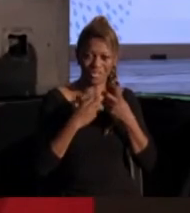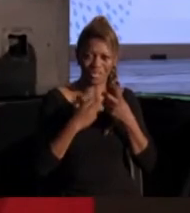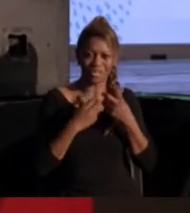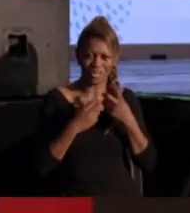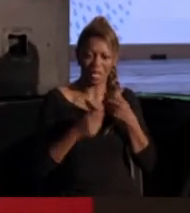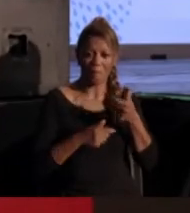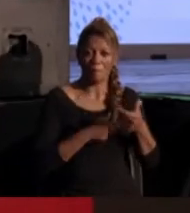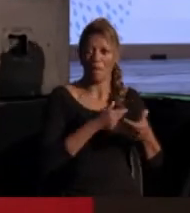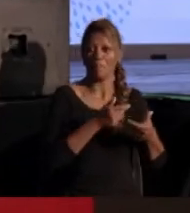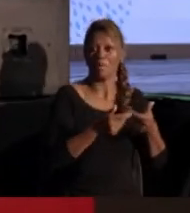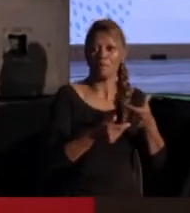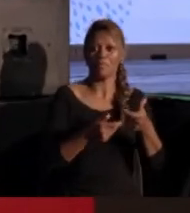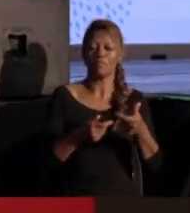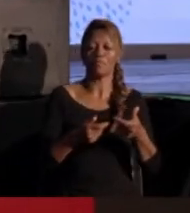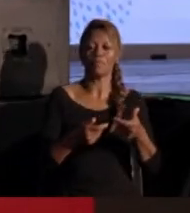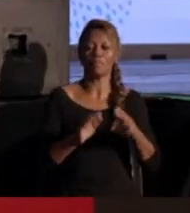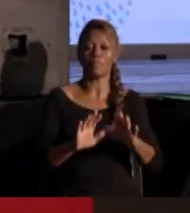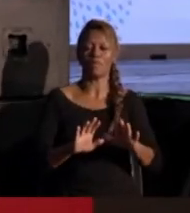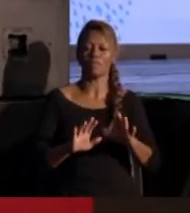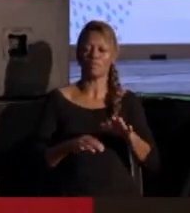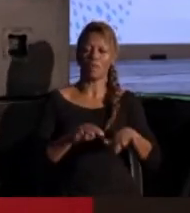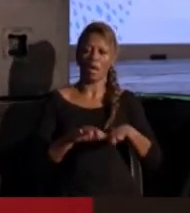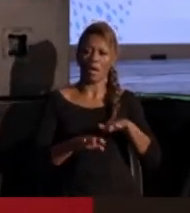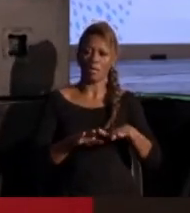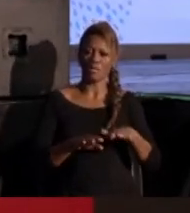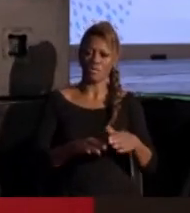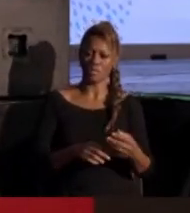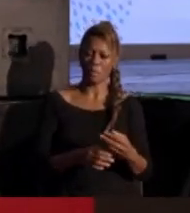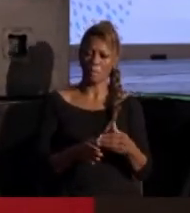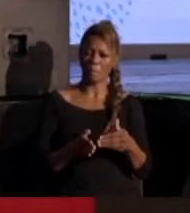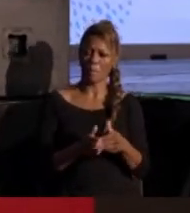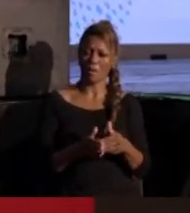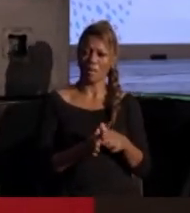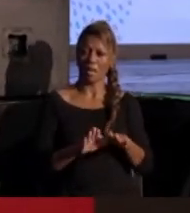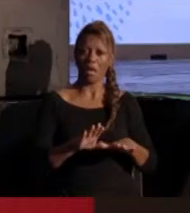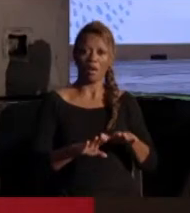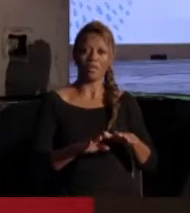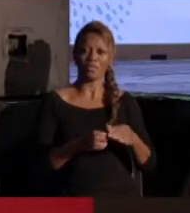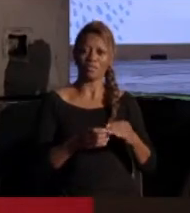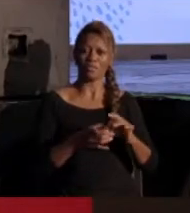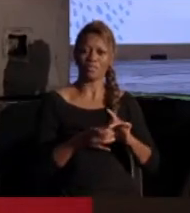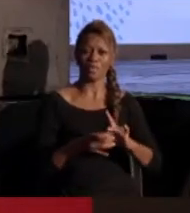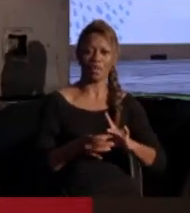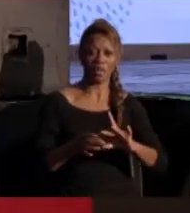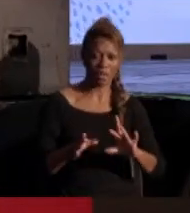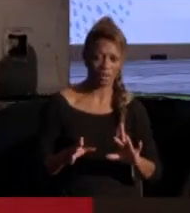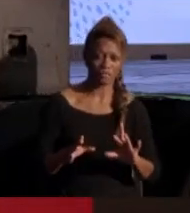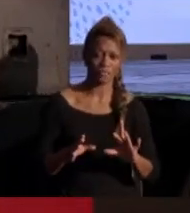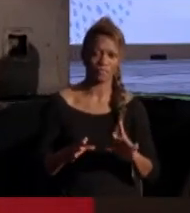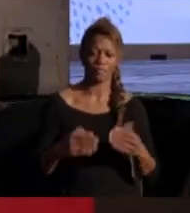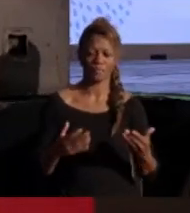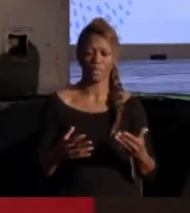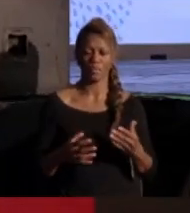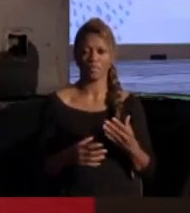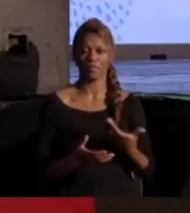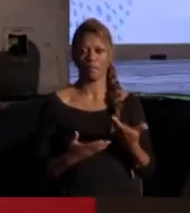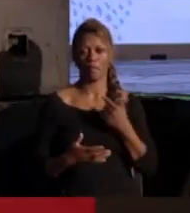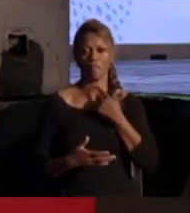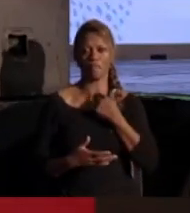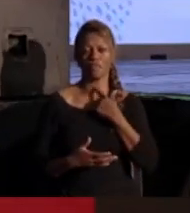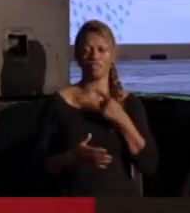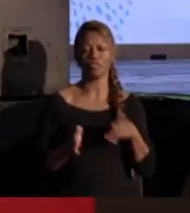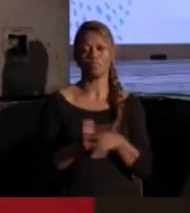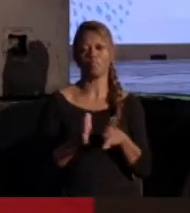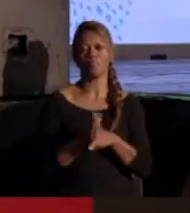lugar certo, mas frequentemente, então, nos escapa essa razão. E há, portanto, também uma ordem psíquica, uma ordem do desejo que